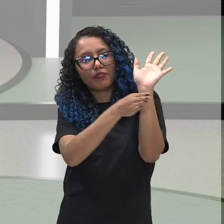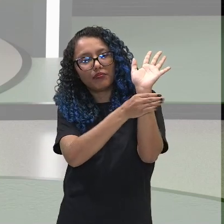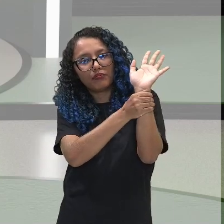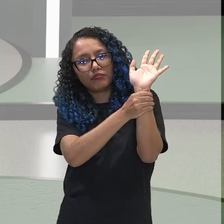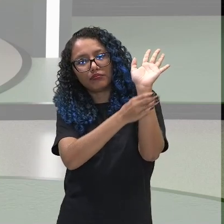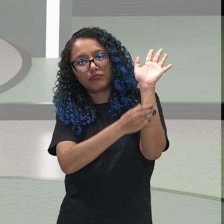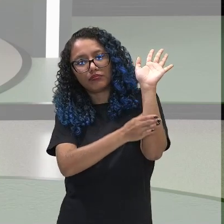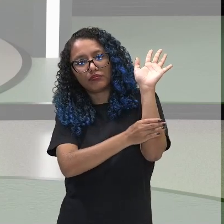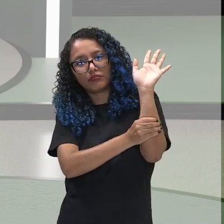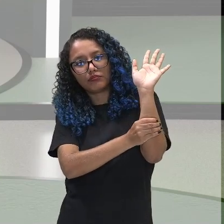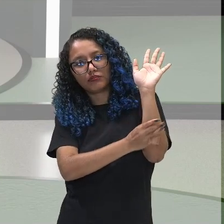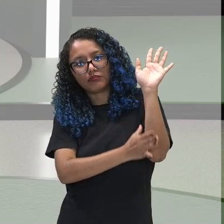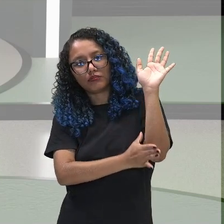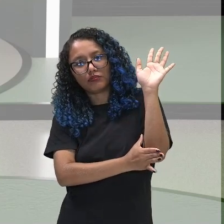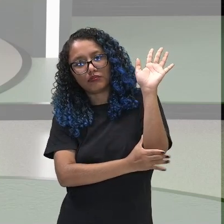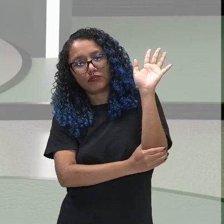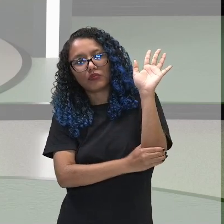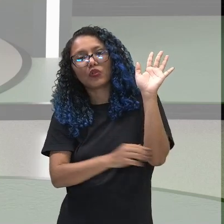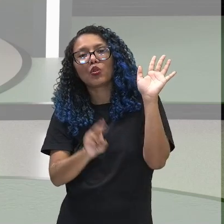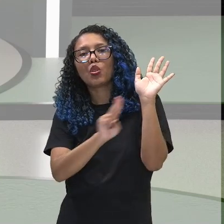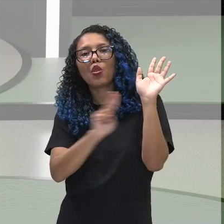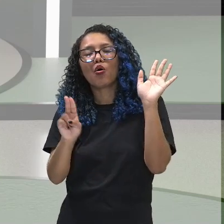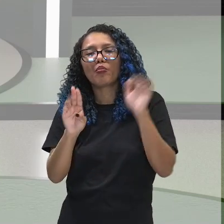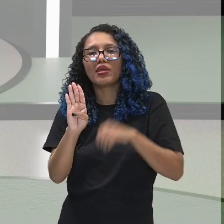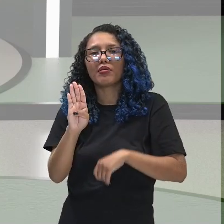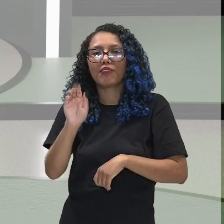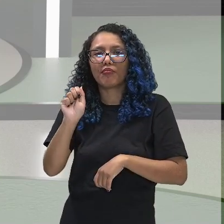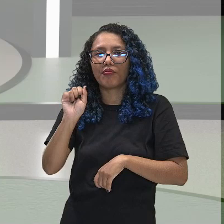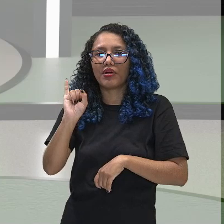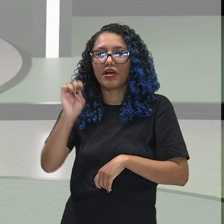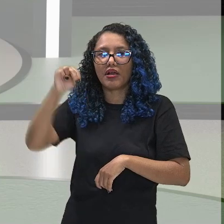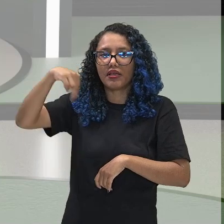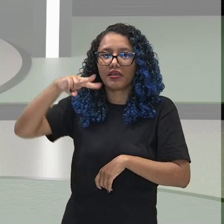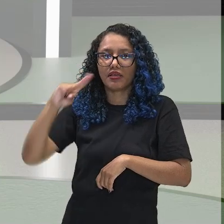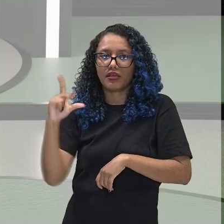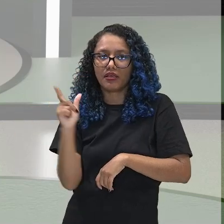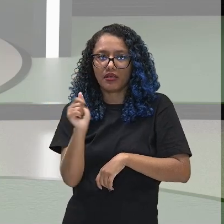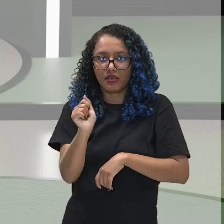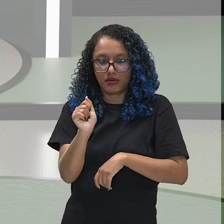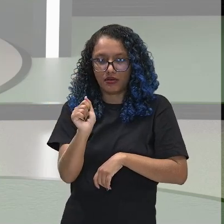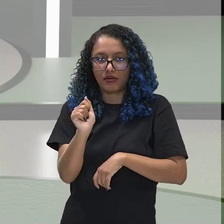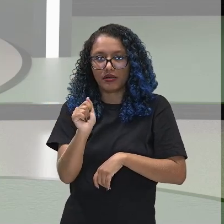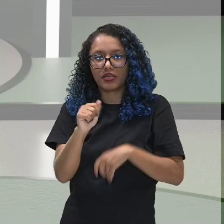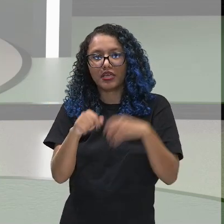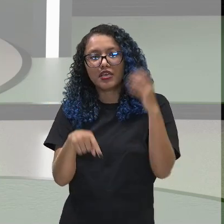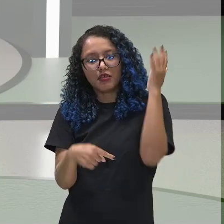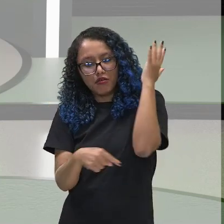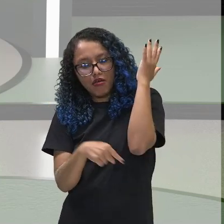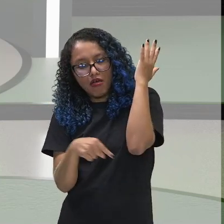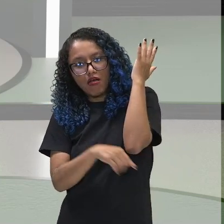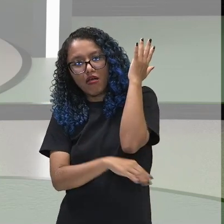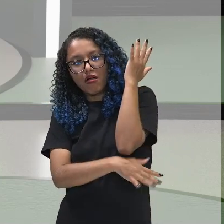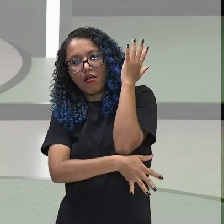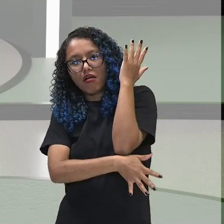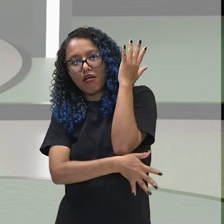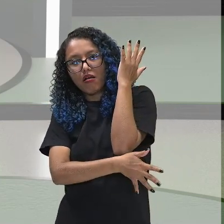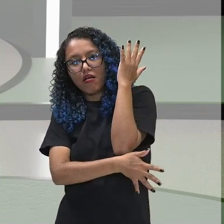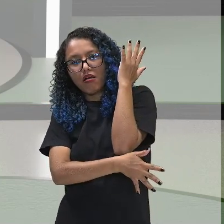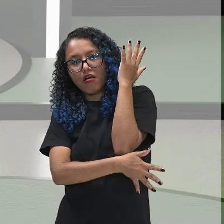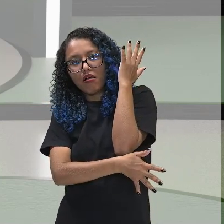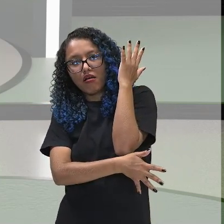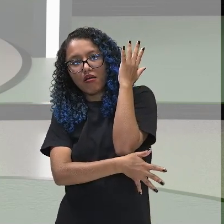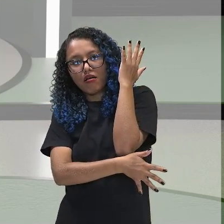esse revertimento, que são as bainhas de mielina, e lá, ao final do neurônio, também vai